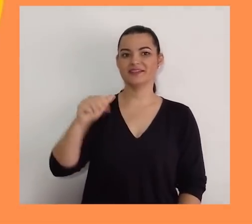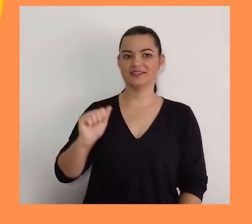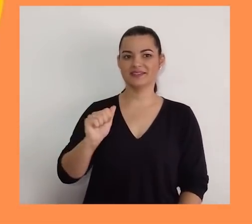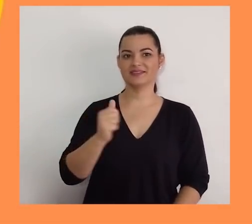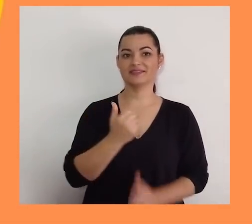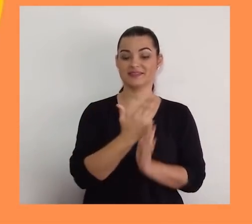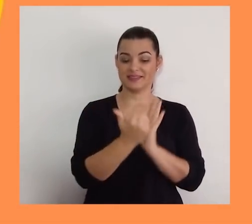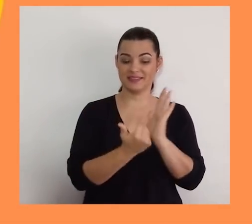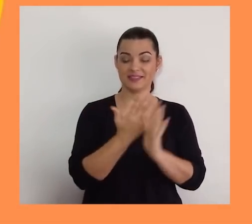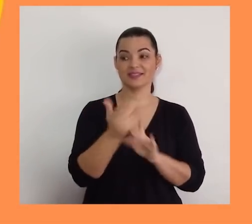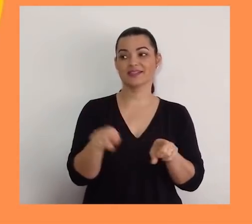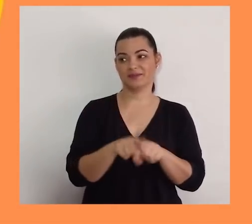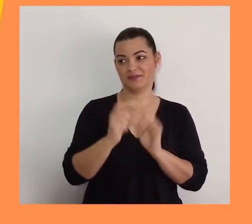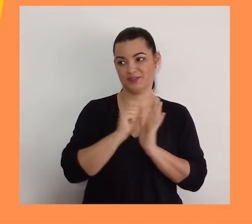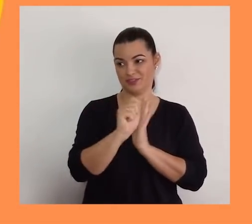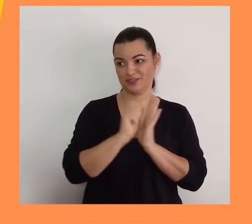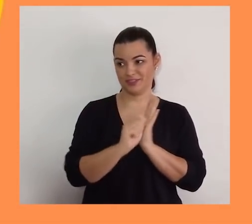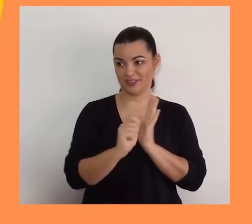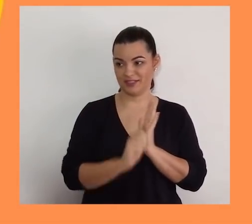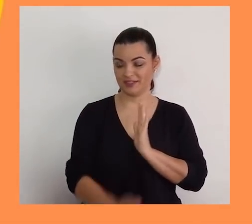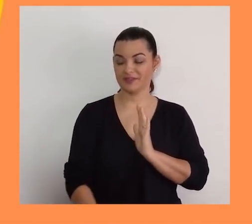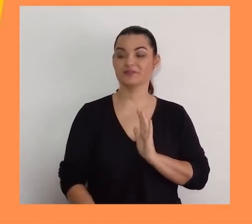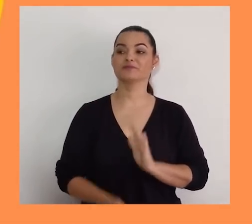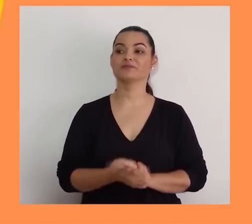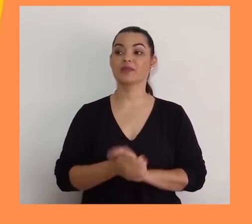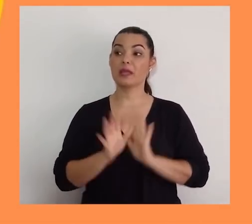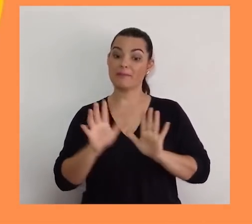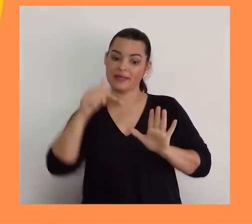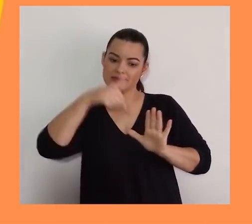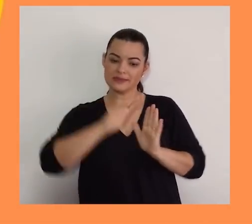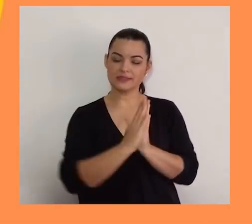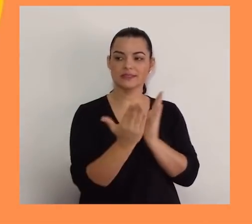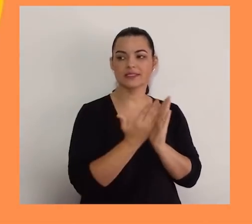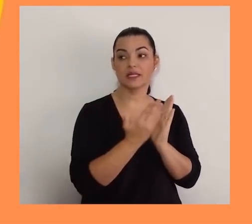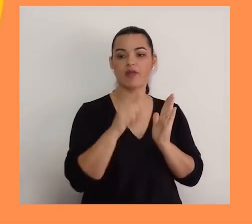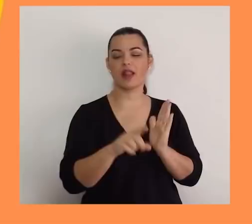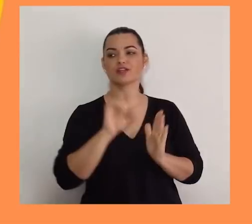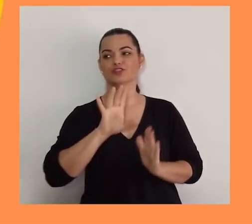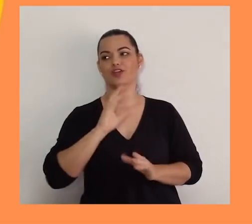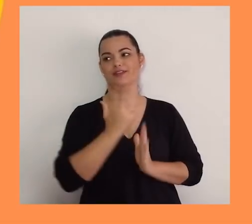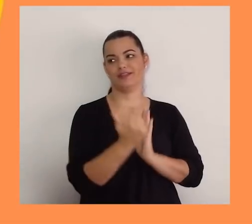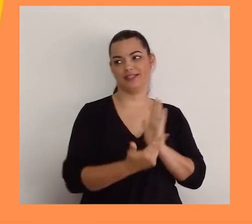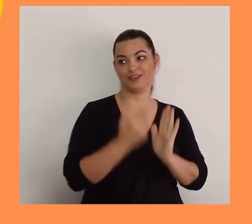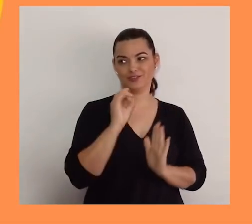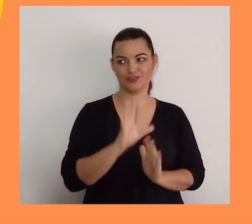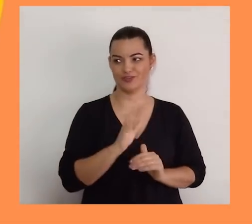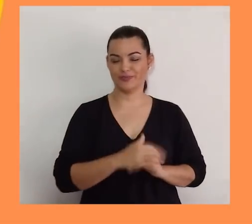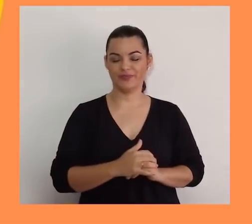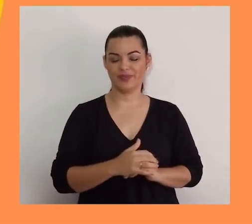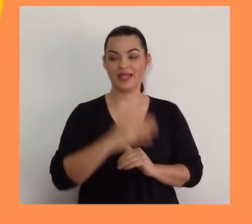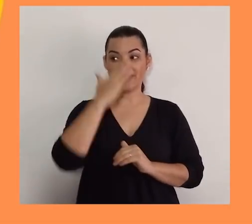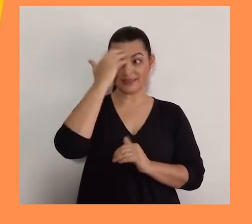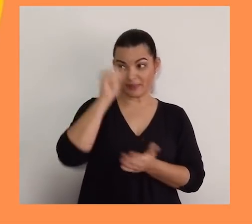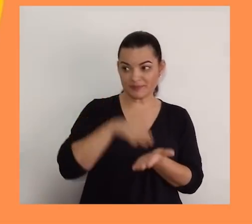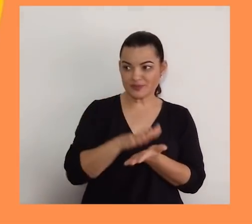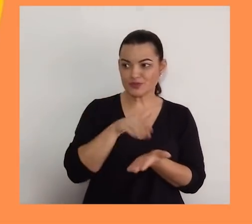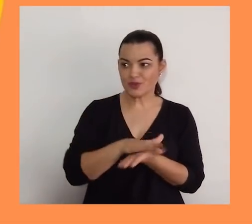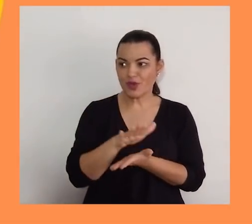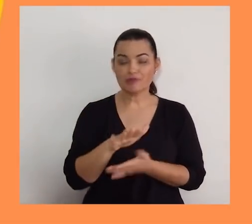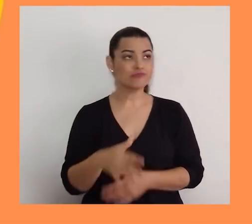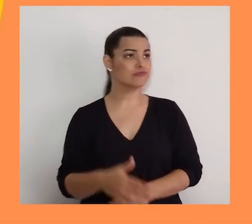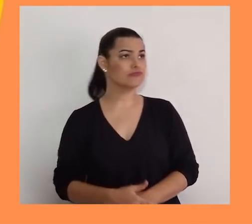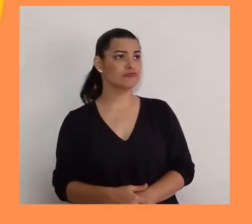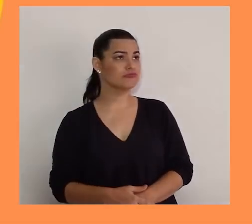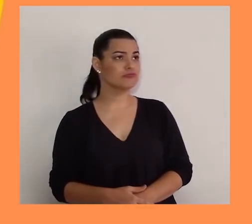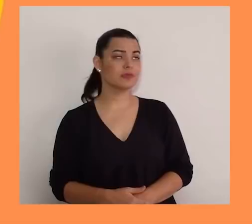histórias? Sim, e tem um personagem dela que é muito conhecido, de outras histórias. Você lembra qual